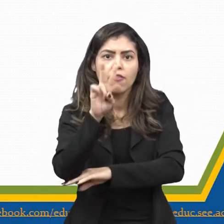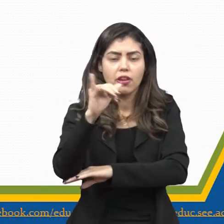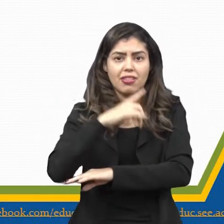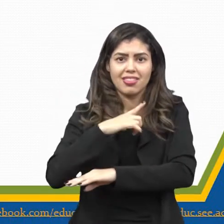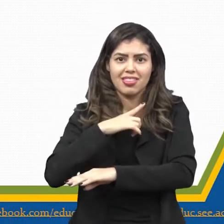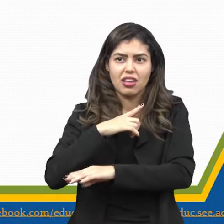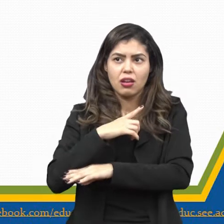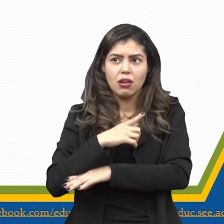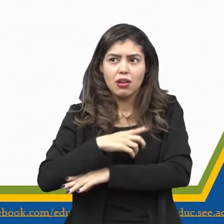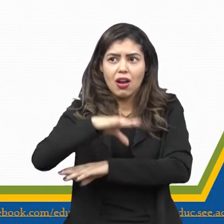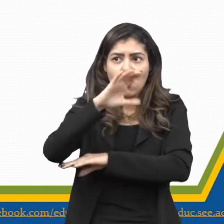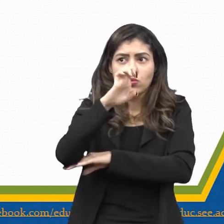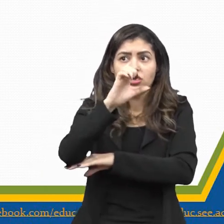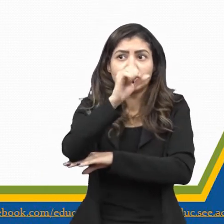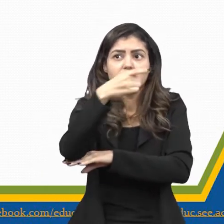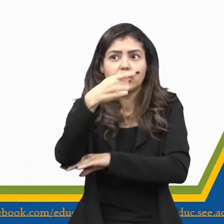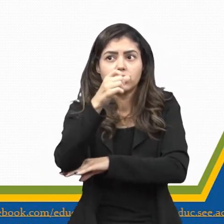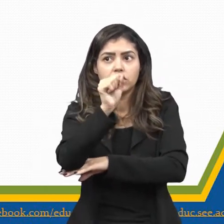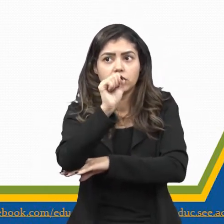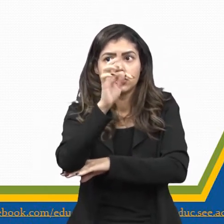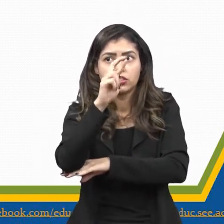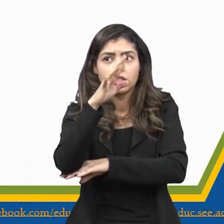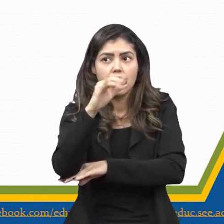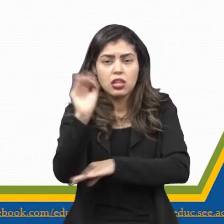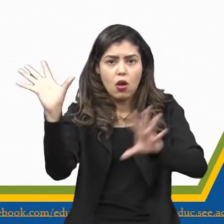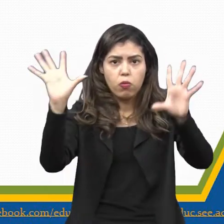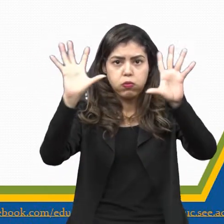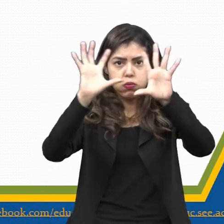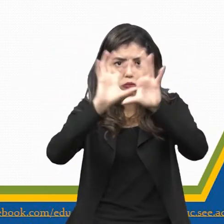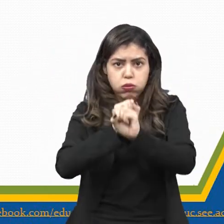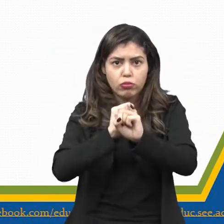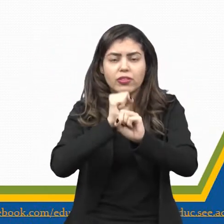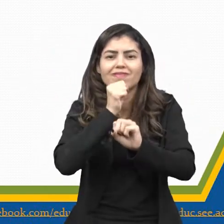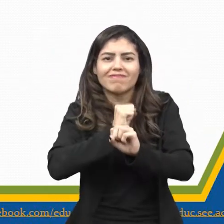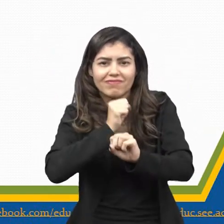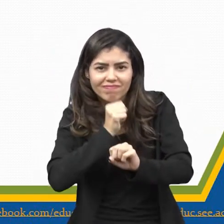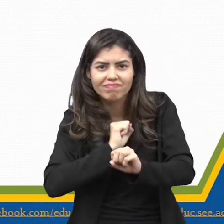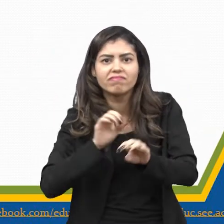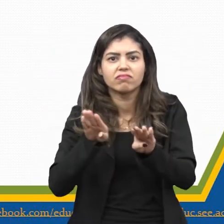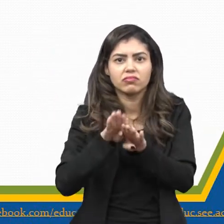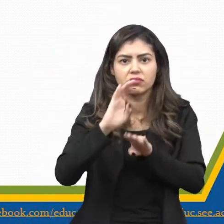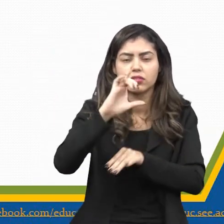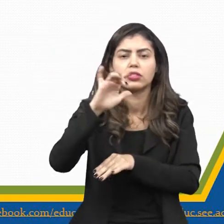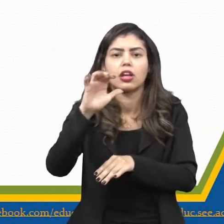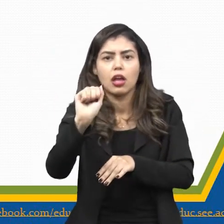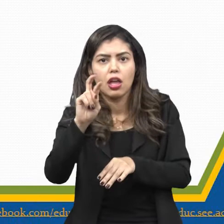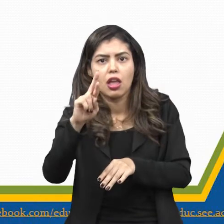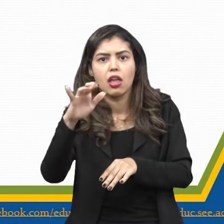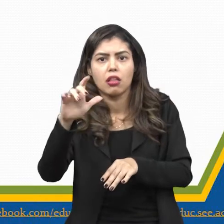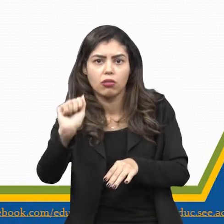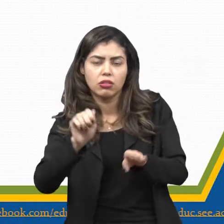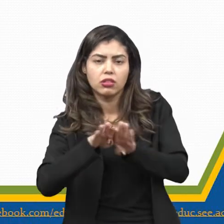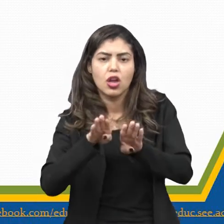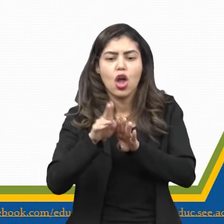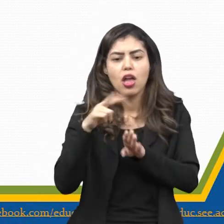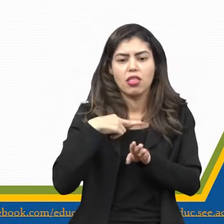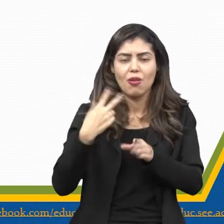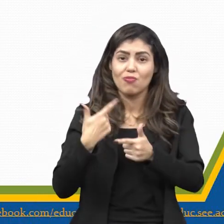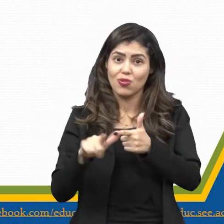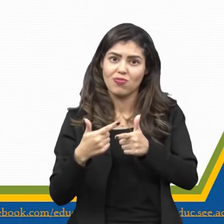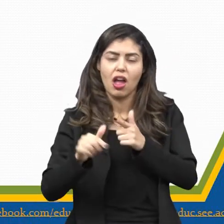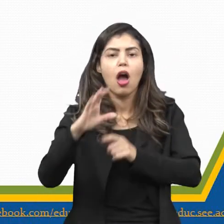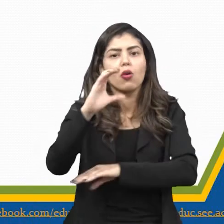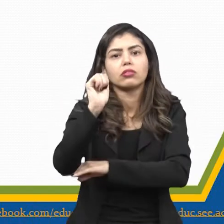estresse oxidativo, que faz com que ela envelheça e aí também começa a ajudar com o desenvolvimento até mesmo do